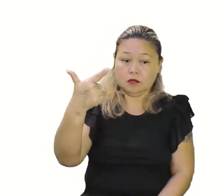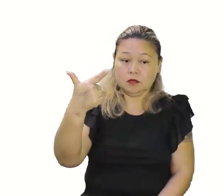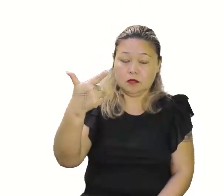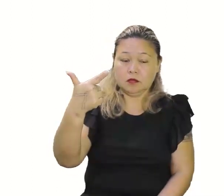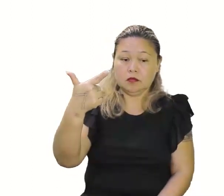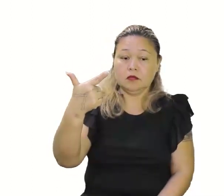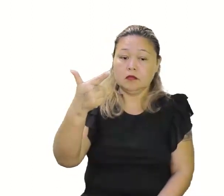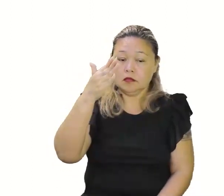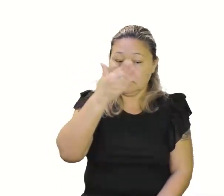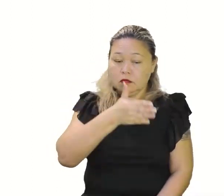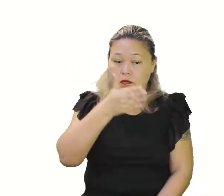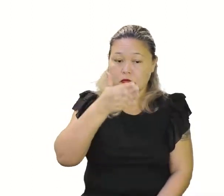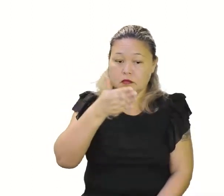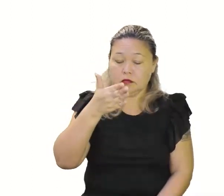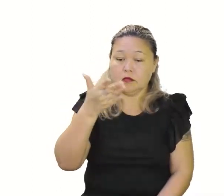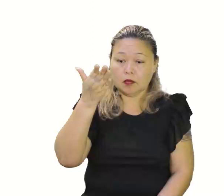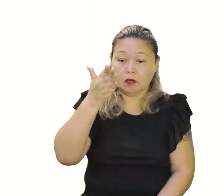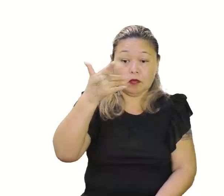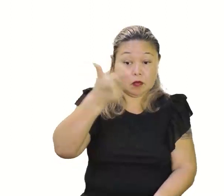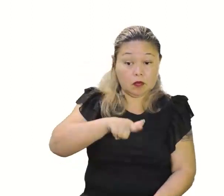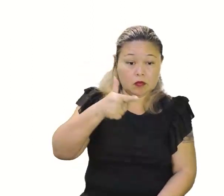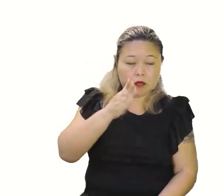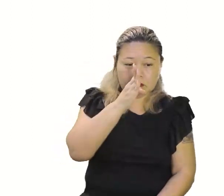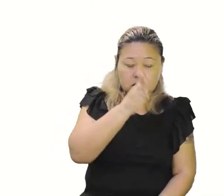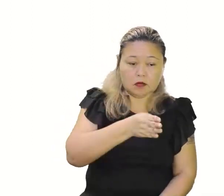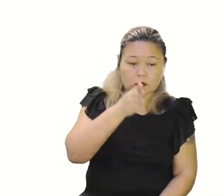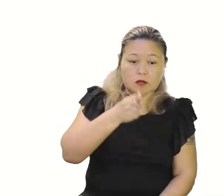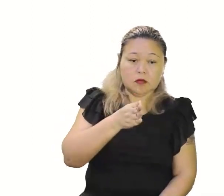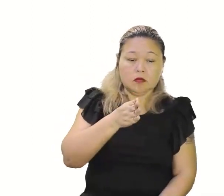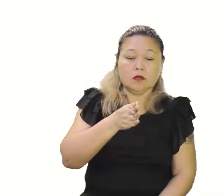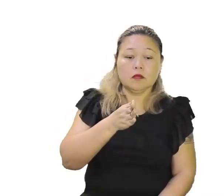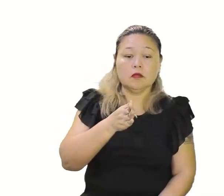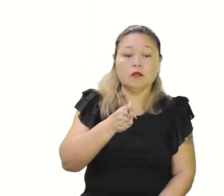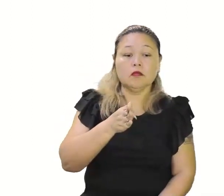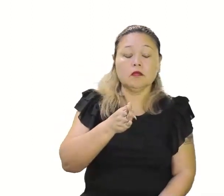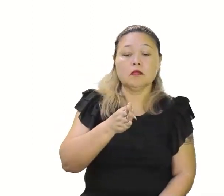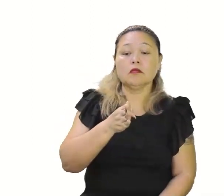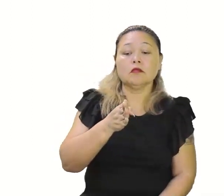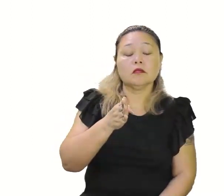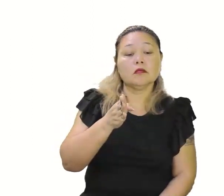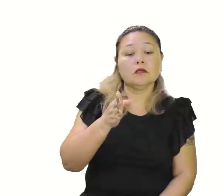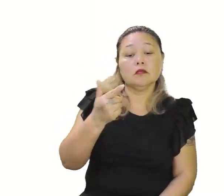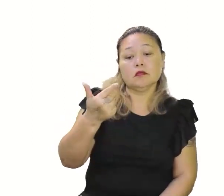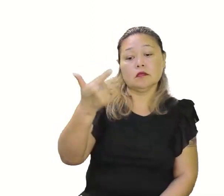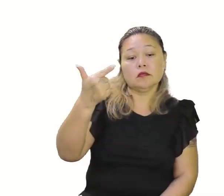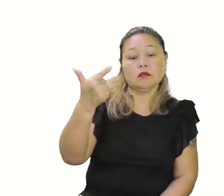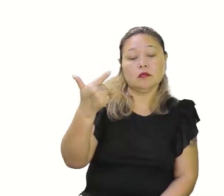aqui. Dobrar, né? E eu tenho em metros quadrados.